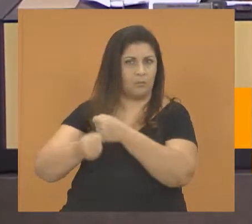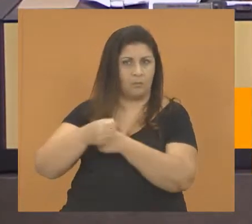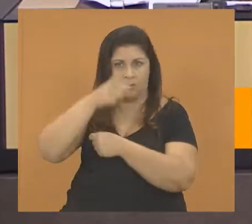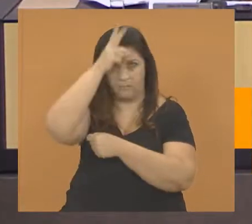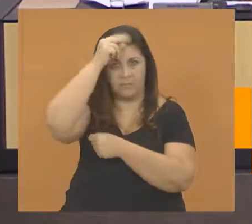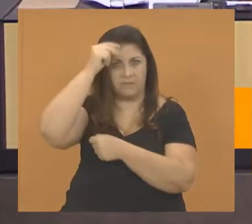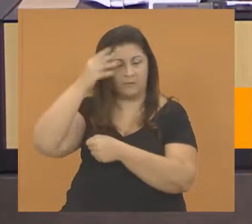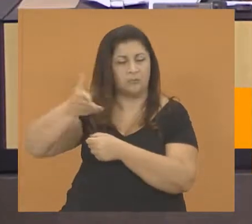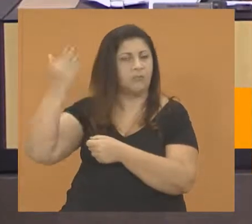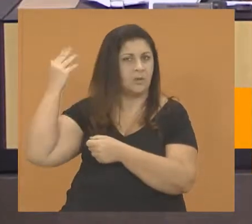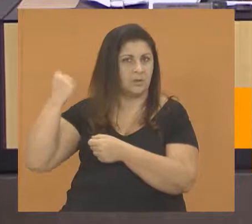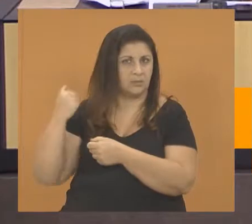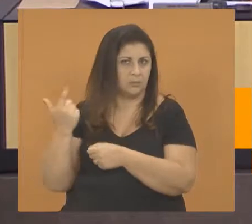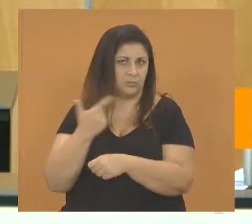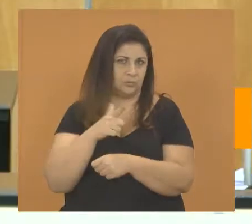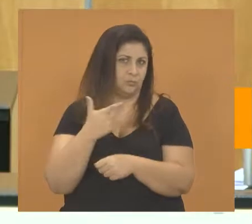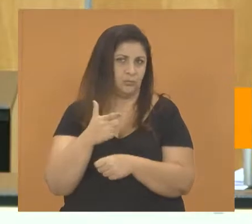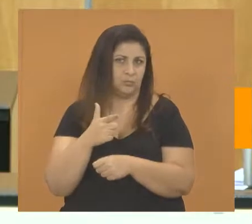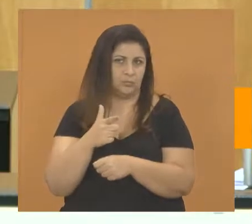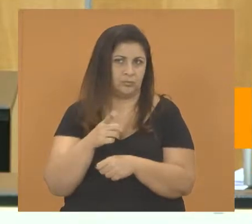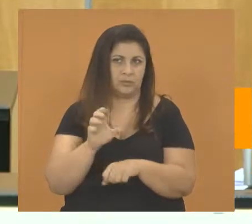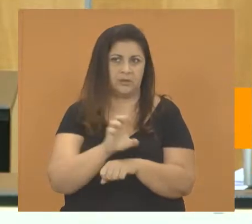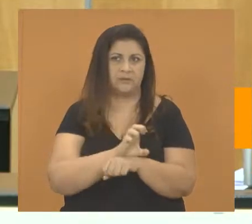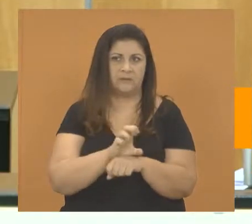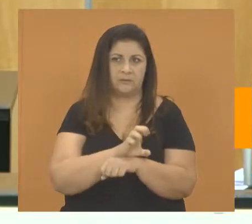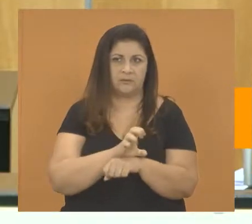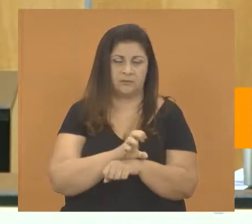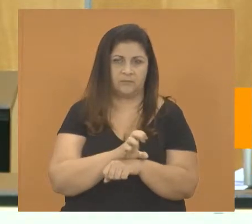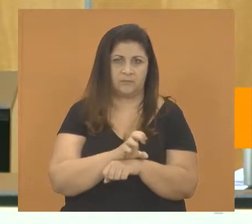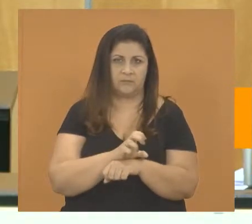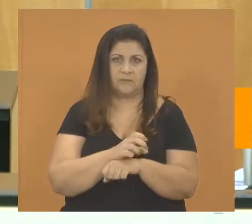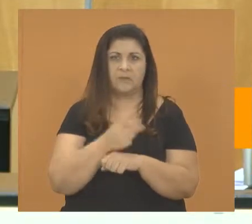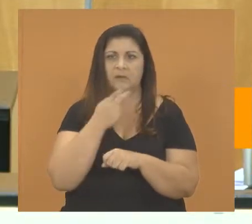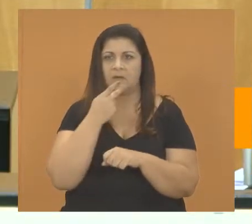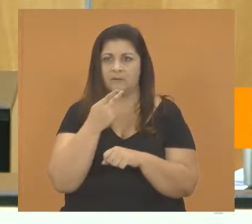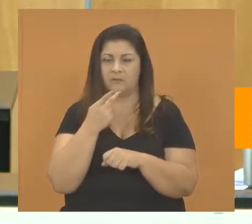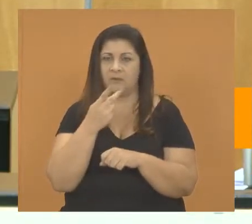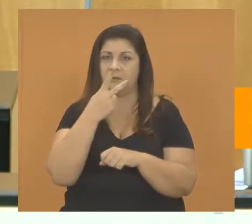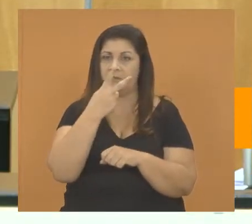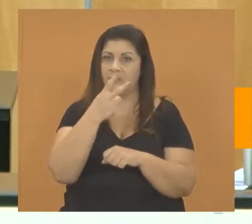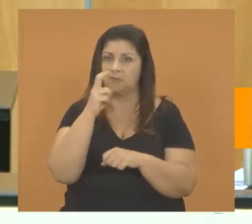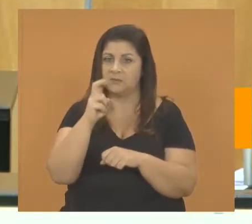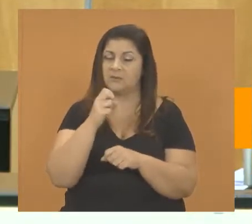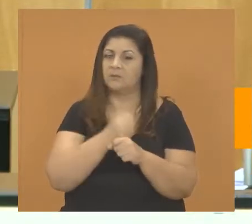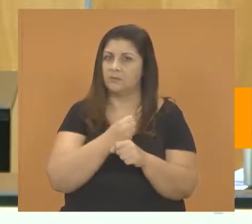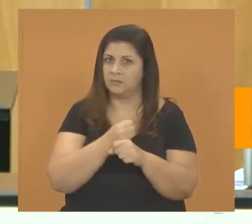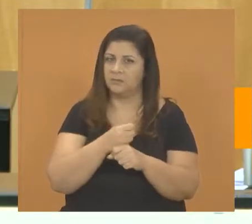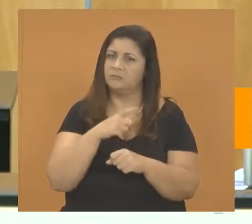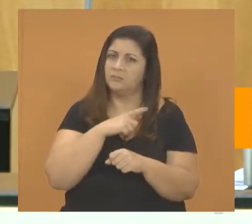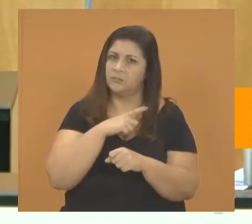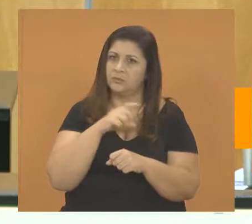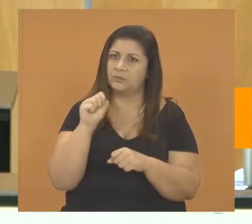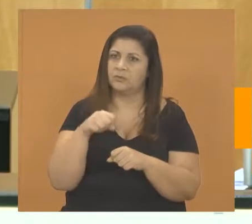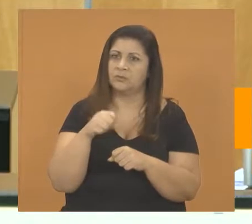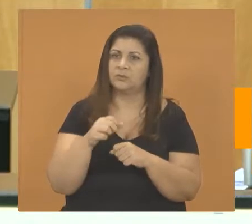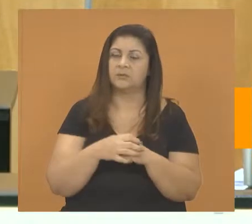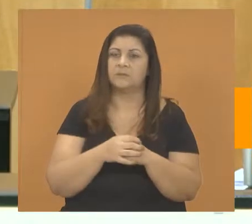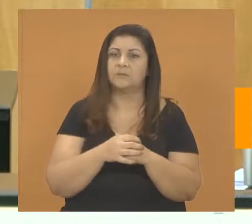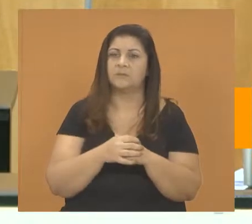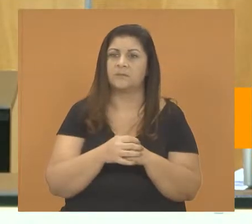é funcionário efetivo e coordenado porque como falei 25 no futuro eu conhecia todos e tinha sim né